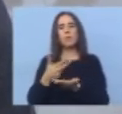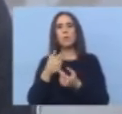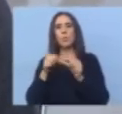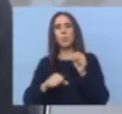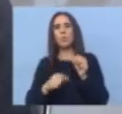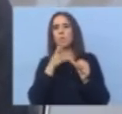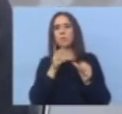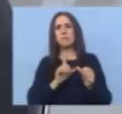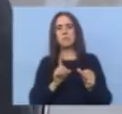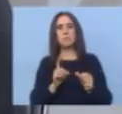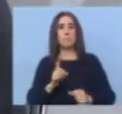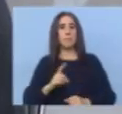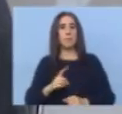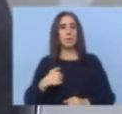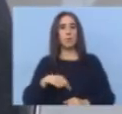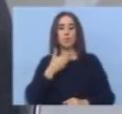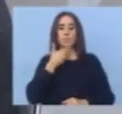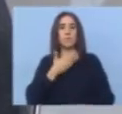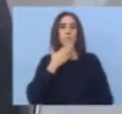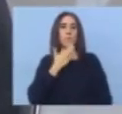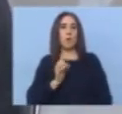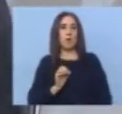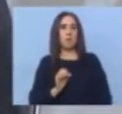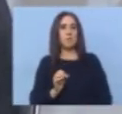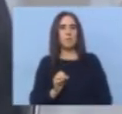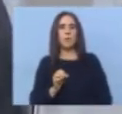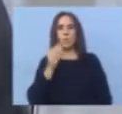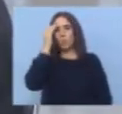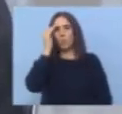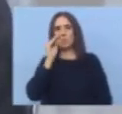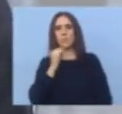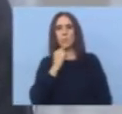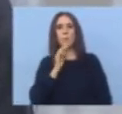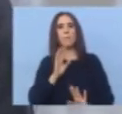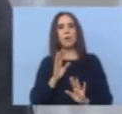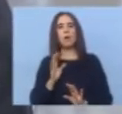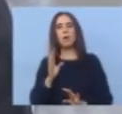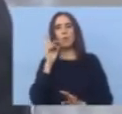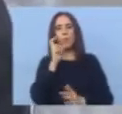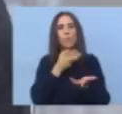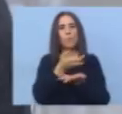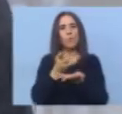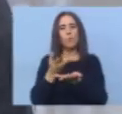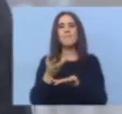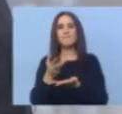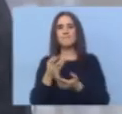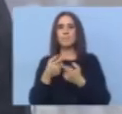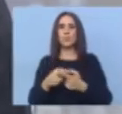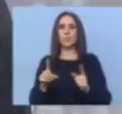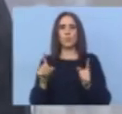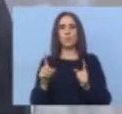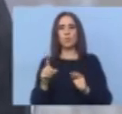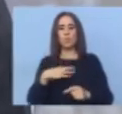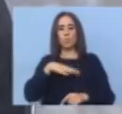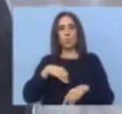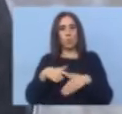porque muitas vezes não temos experiência suficiente para dar grandes conselhos, mas só a questão do ouvir, acho que faz toda a diferença. No mundo, hoje